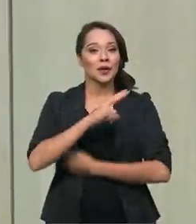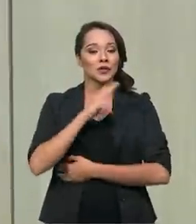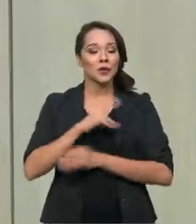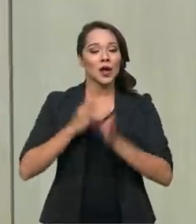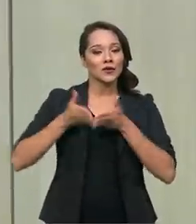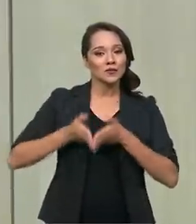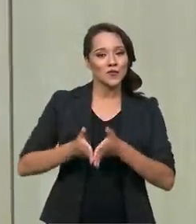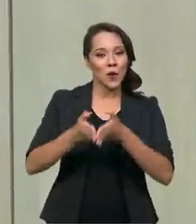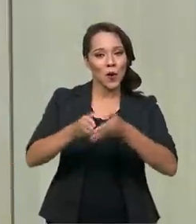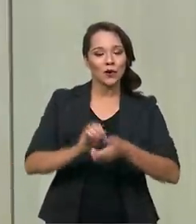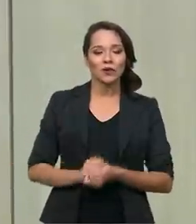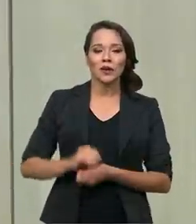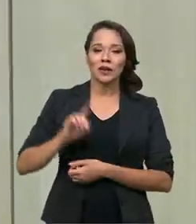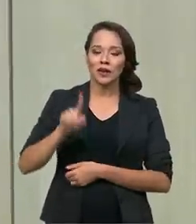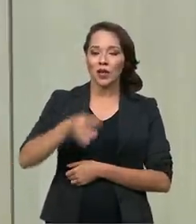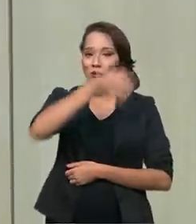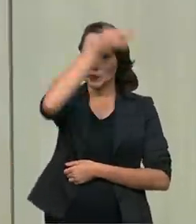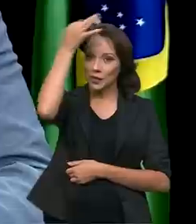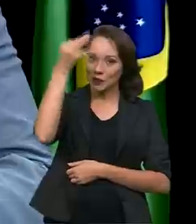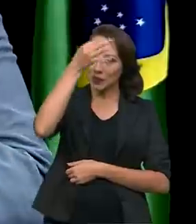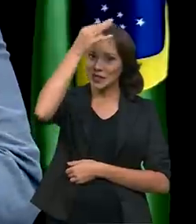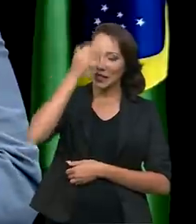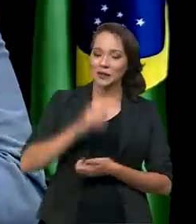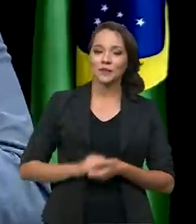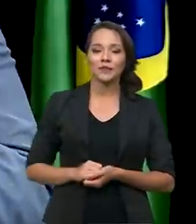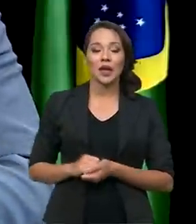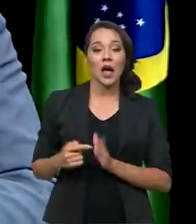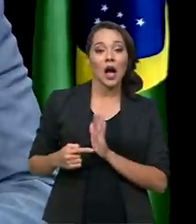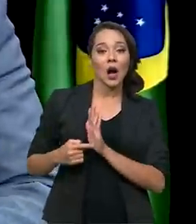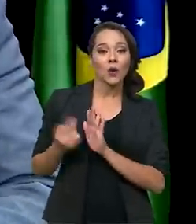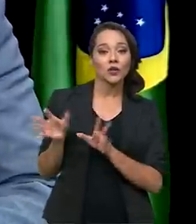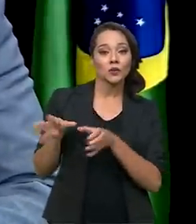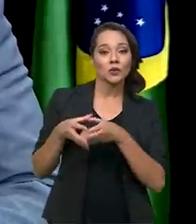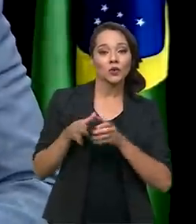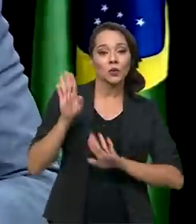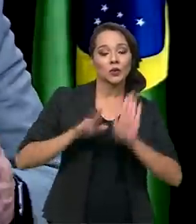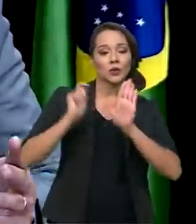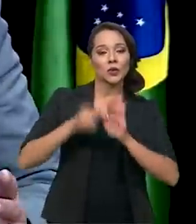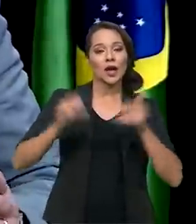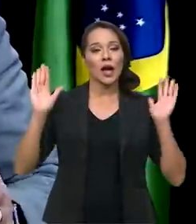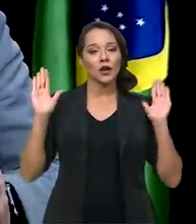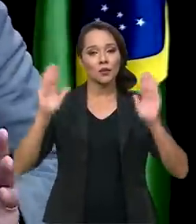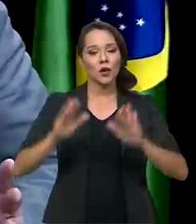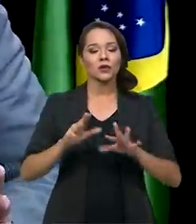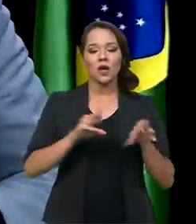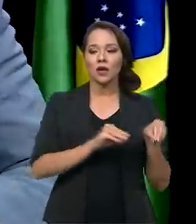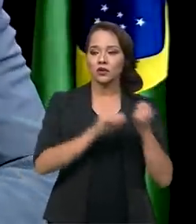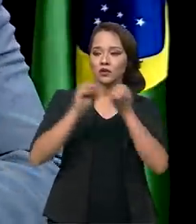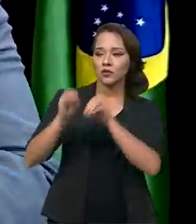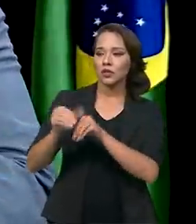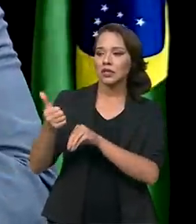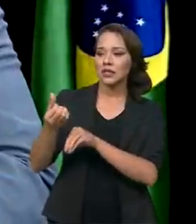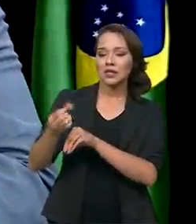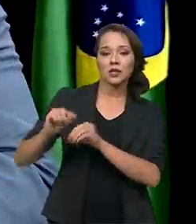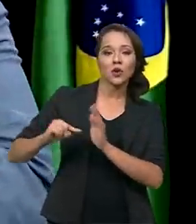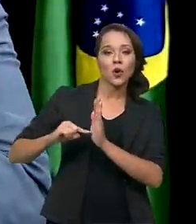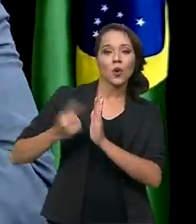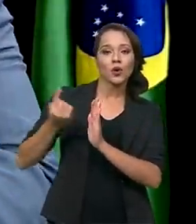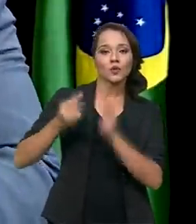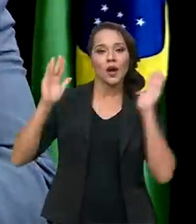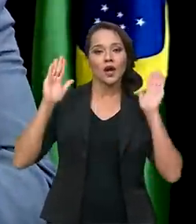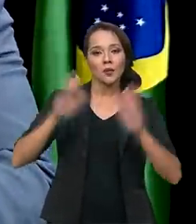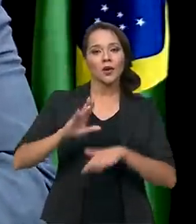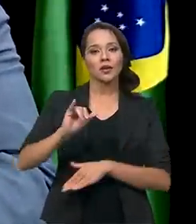da nossa história, que vai ser do Porto Espírito Santo, a sétima e última rodada de concessões de aeroportos, onde a gente transfere os 16 últimos